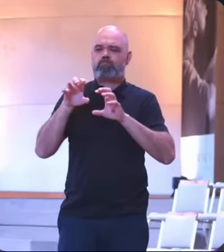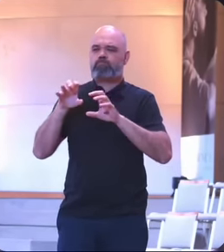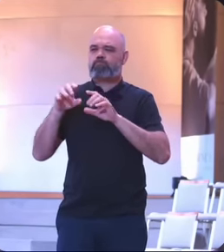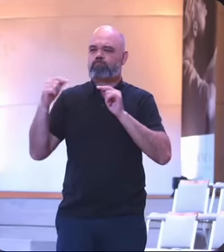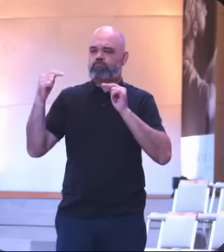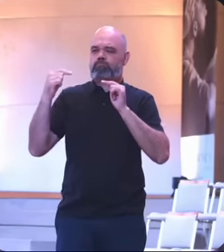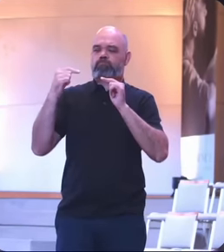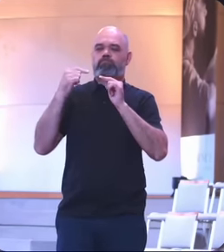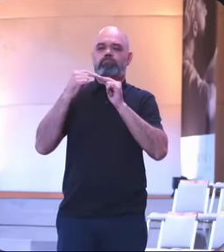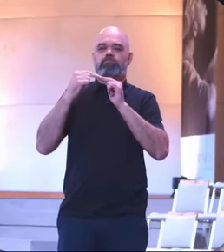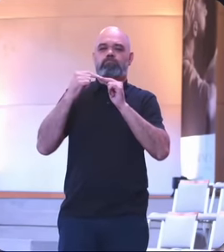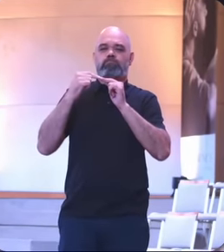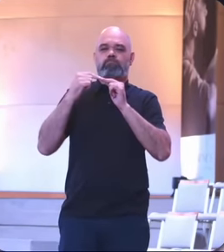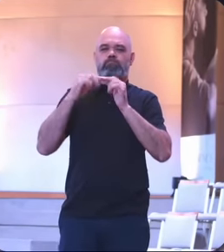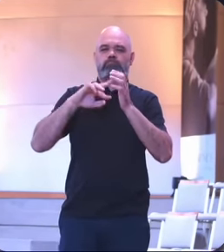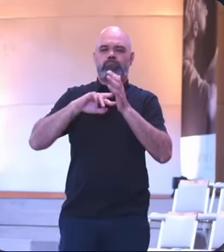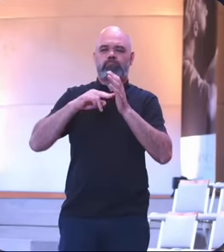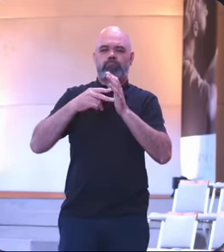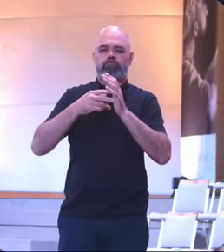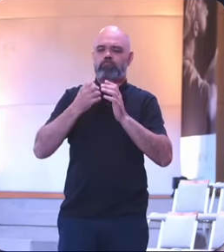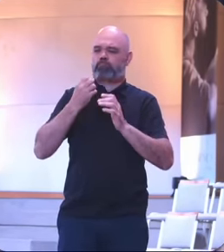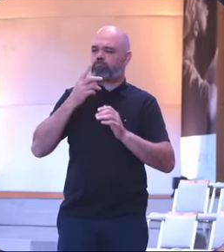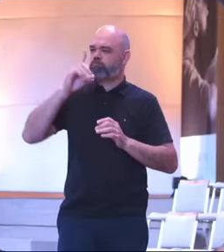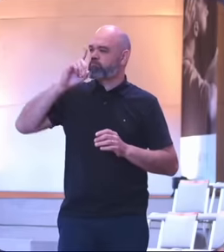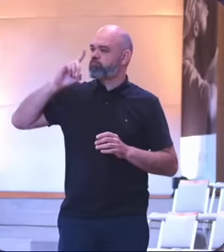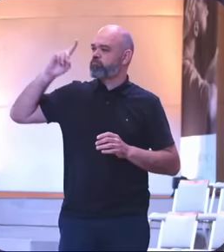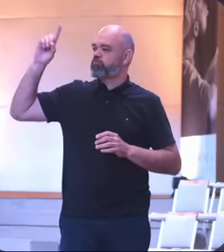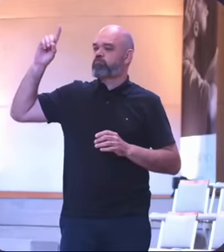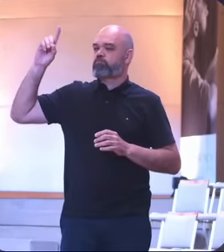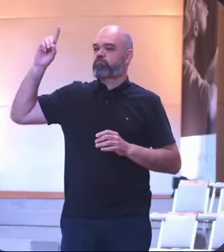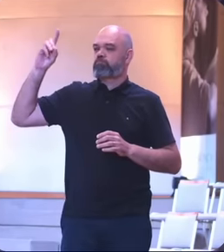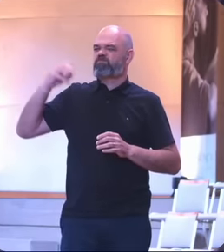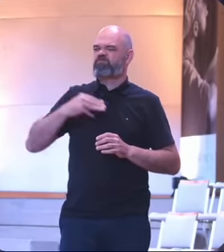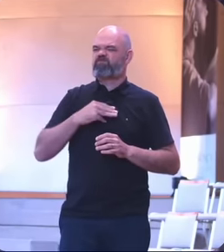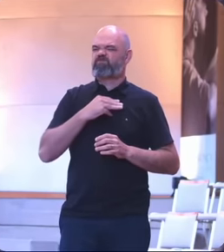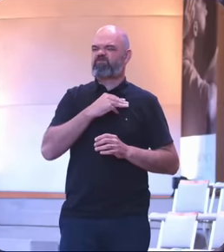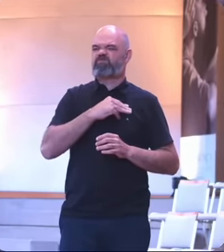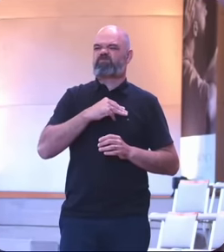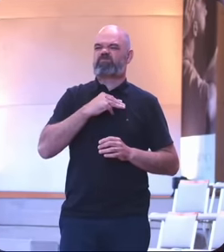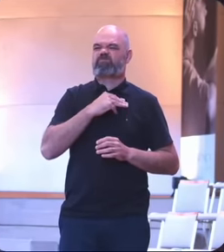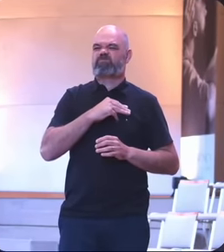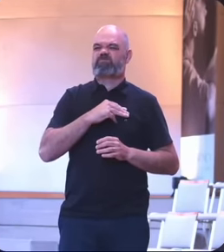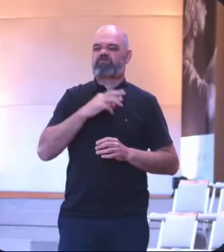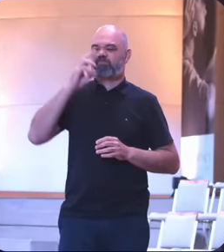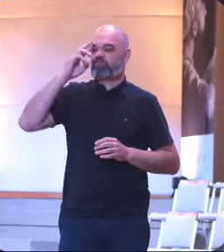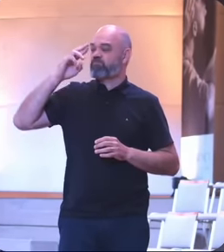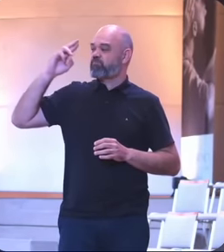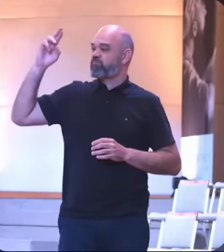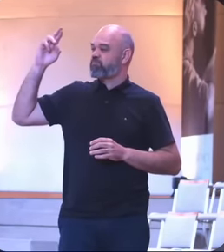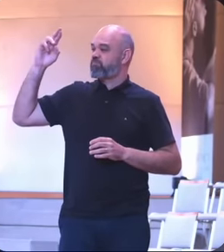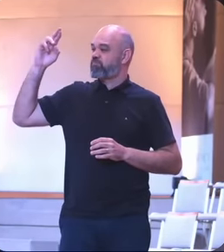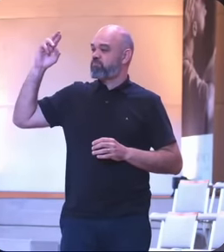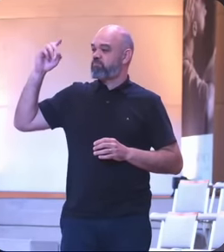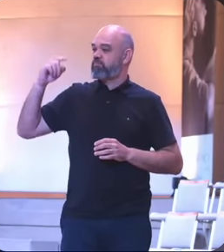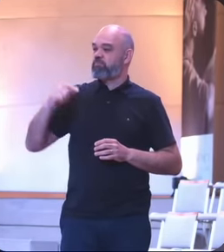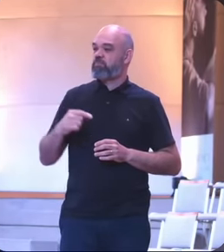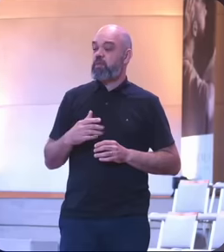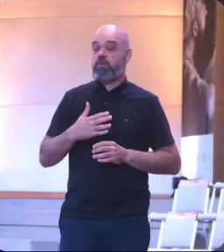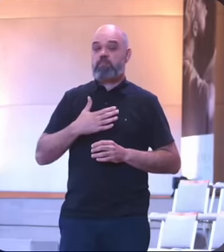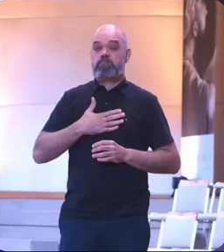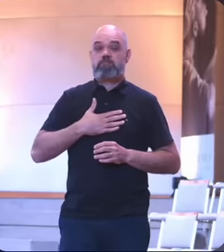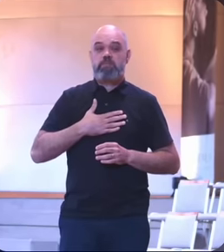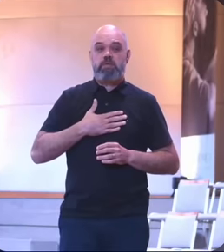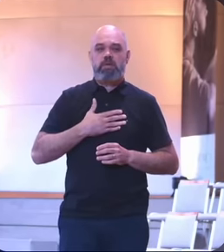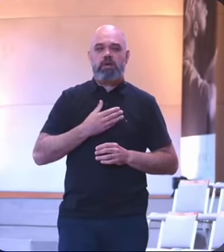na bondade de Deus, na misericórdia do Senhor. Agora, ela não é só para você, não. É para mim,